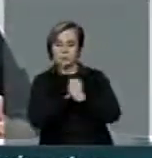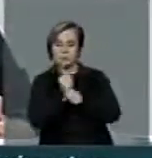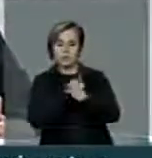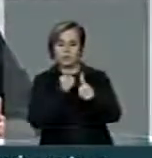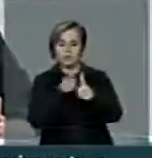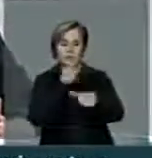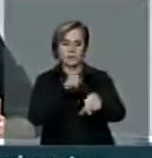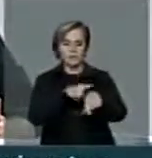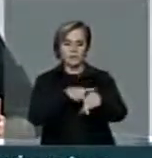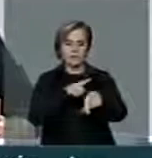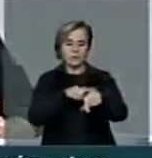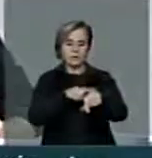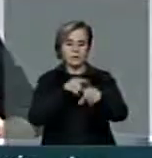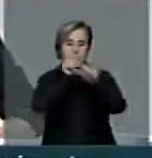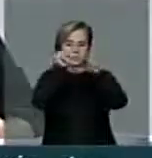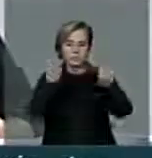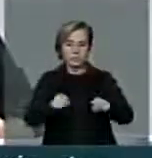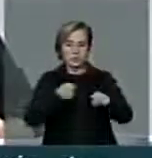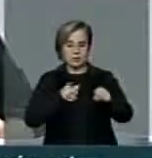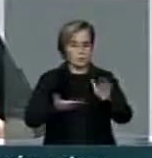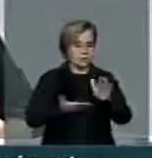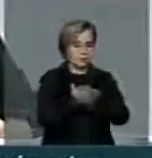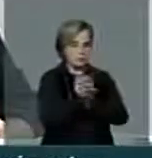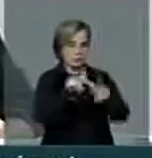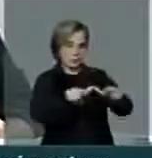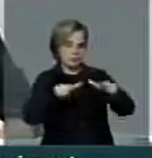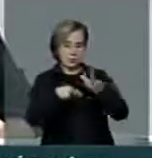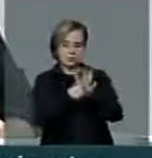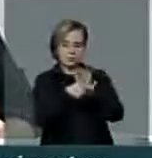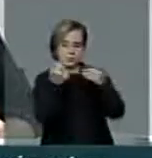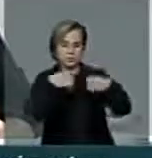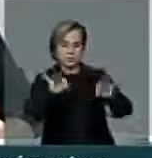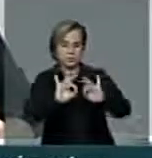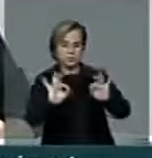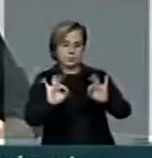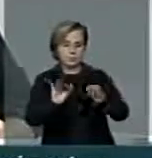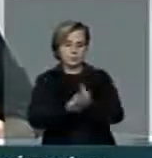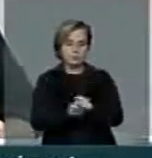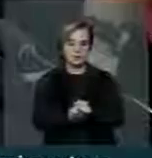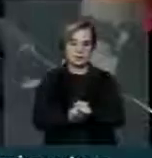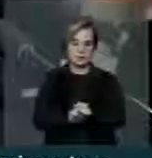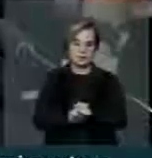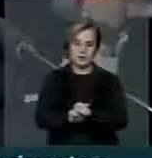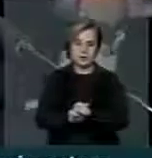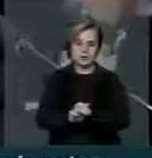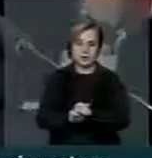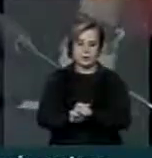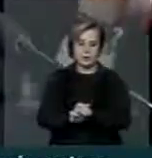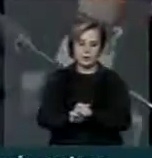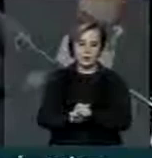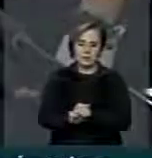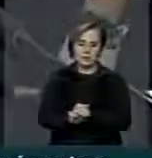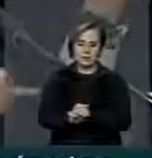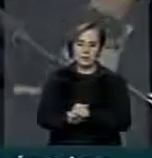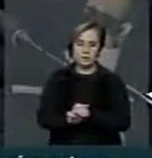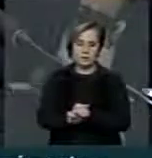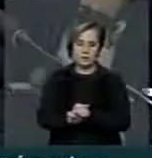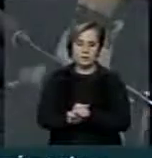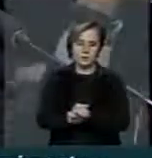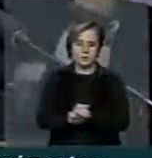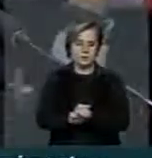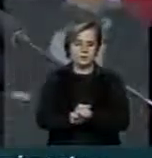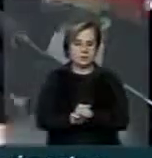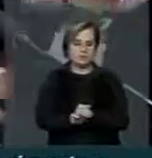do sistema. Eu emito o recibo para o senhor e acabou. Mas não precisa levar recibo. Eu daqui a 5 anos, se eu não tiver em dia, tudo bem. Não tem que me cobrar uma coisa que a lei não